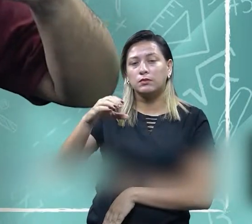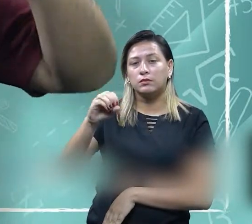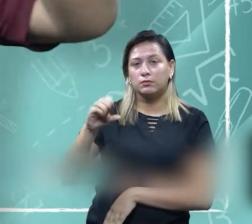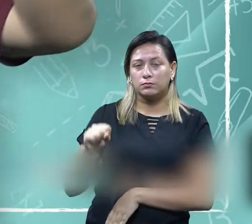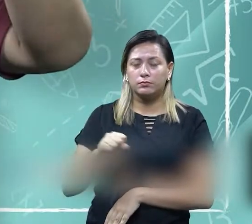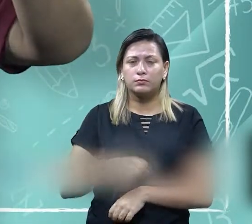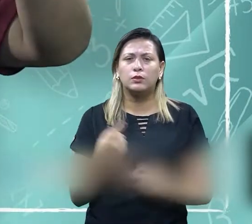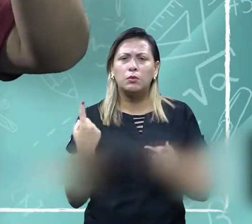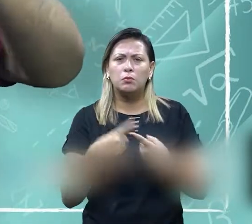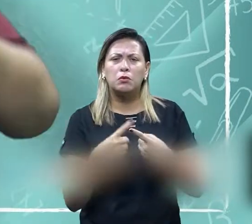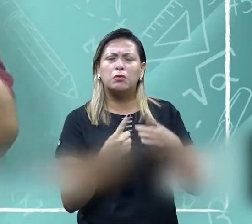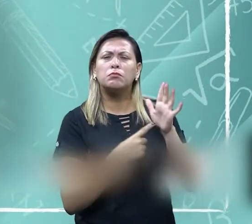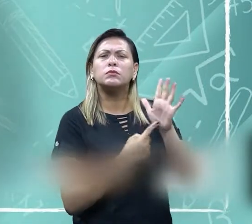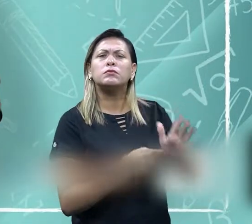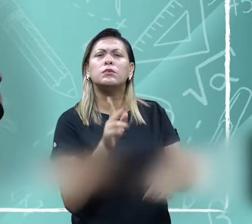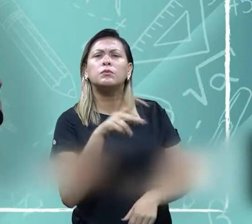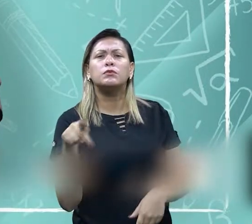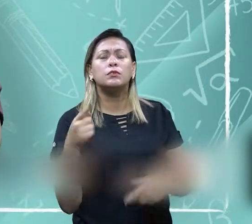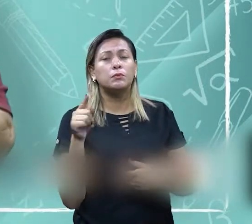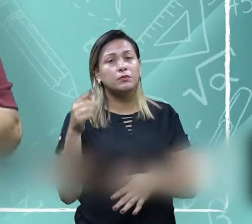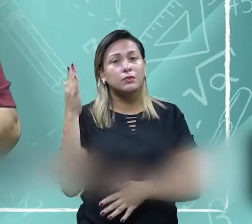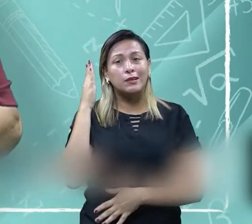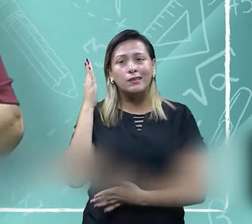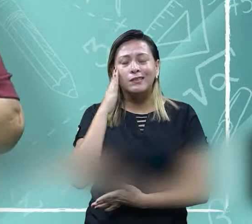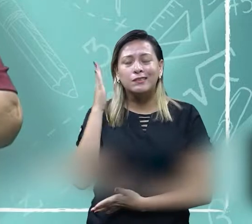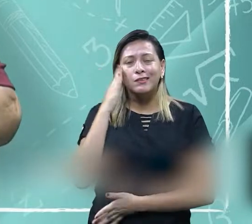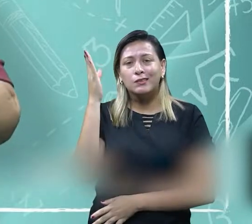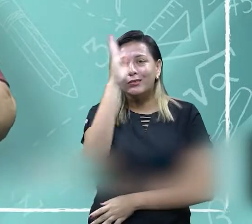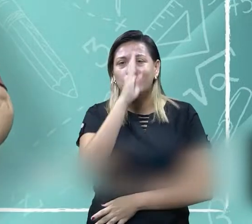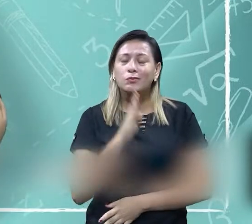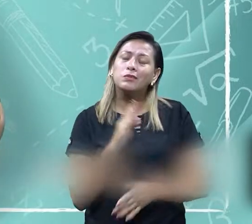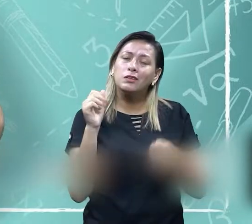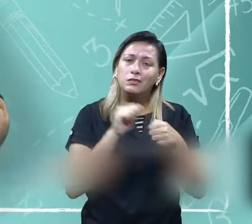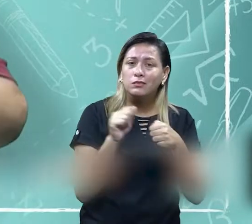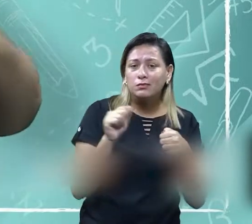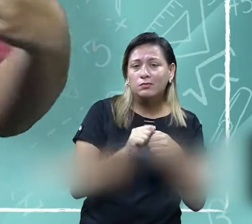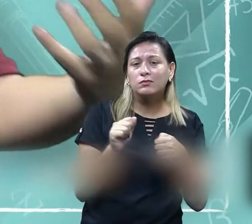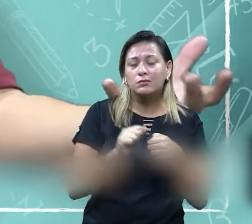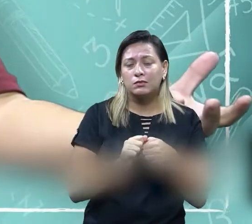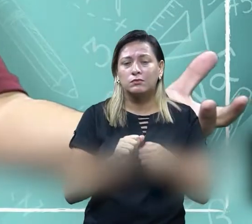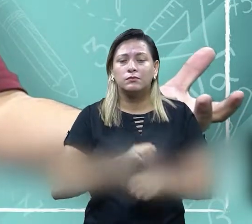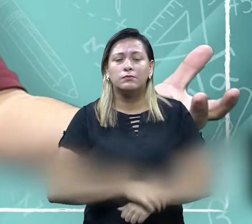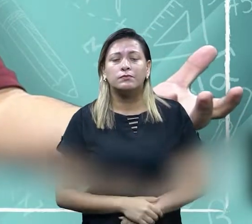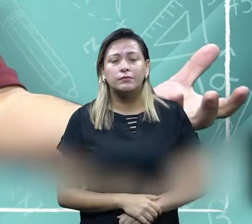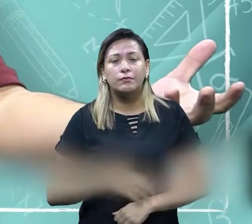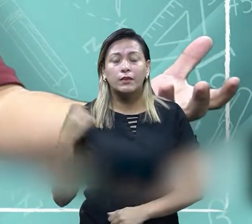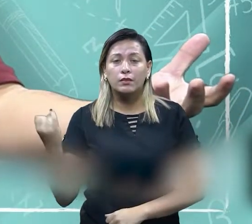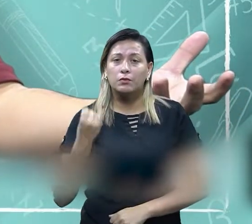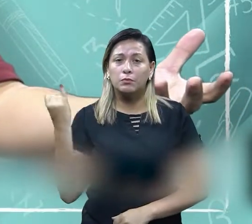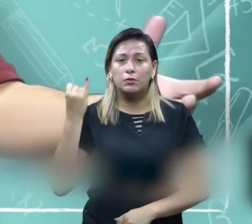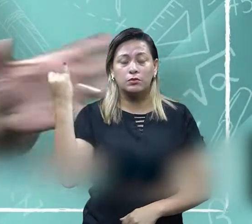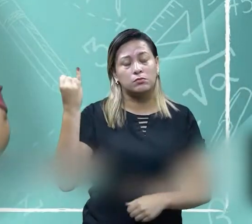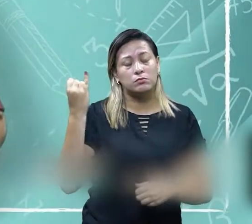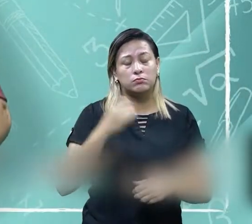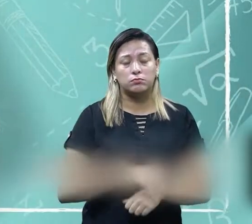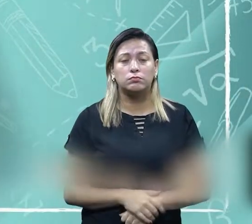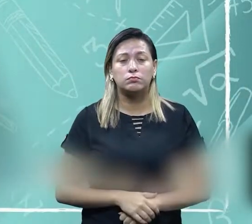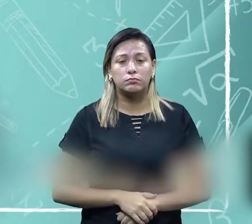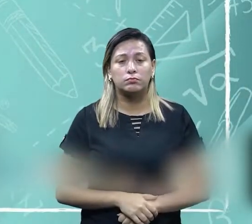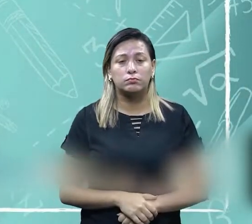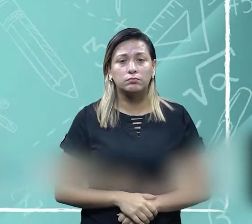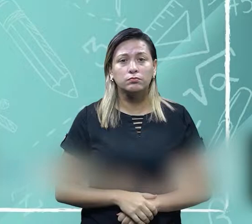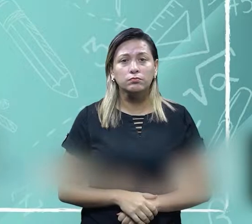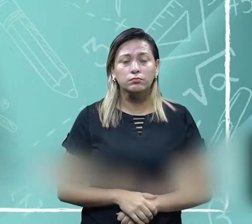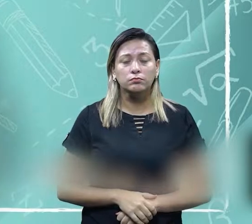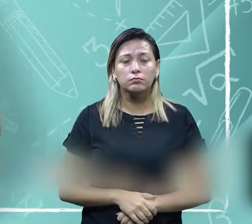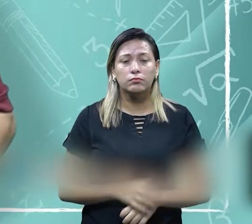que o Brasil produz em mais e o que nós somos importantes para o mercado exterior. Você vai ter uma